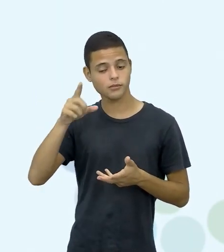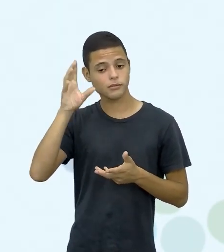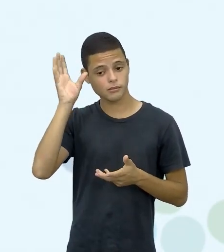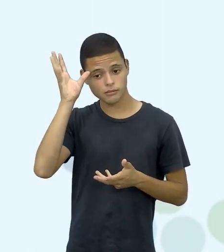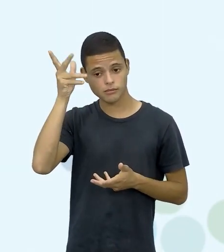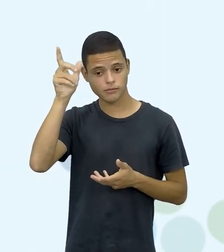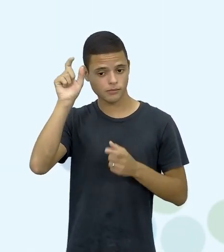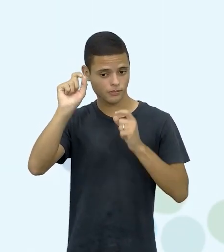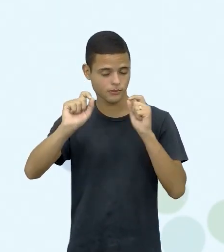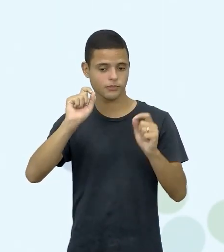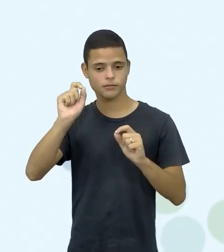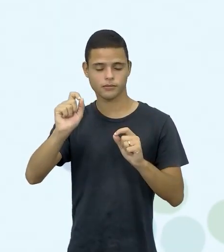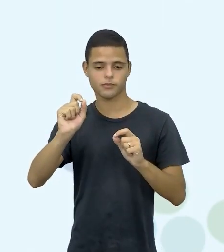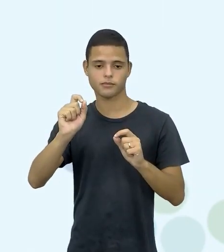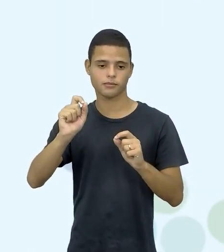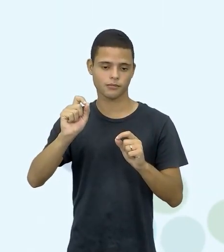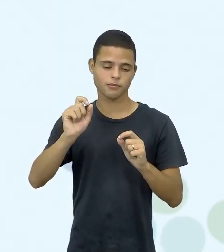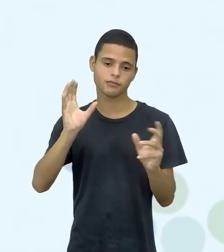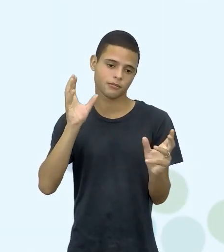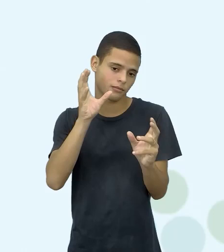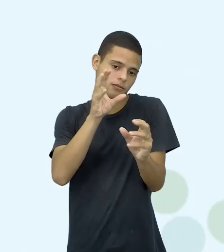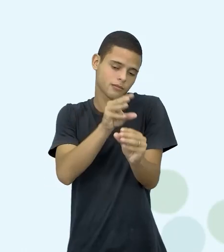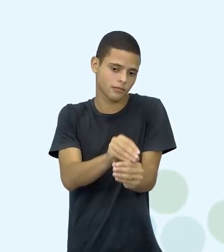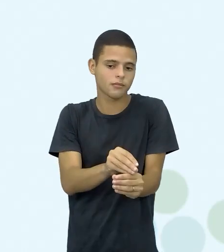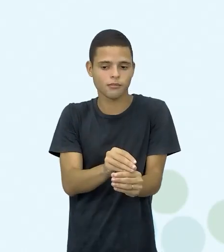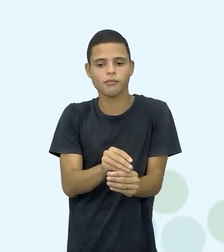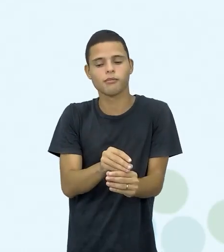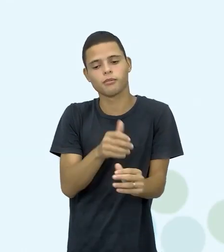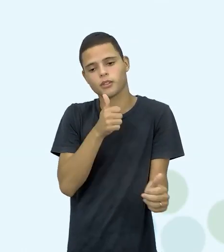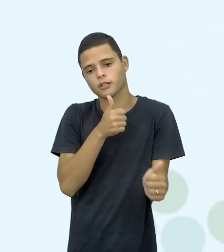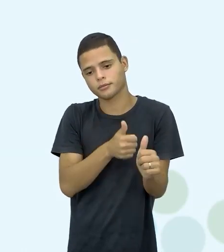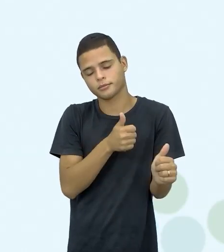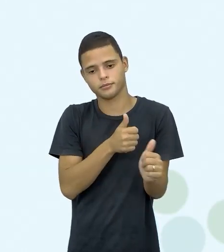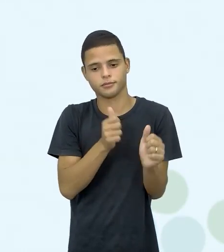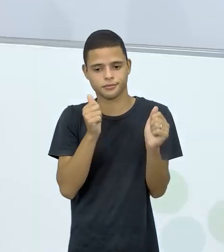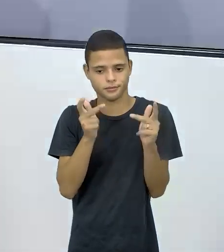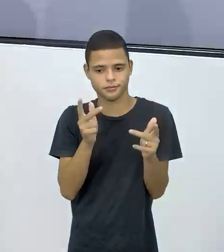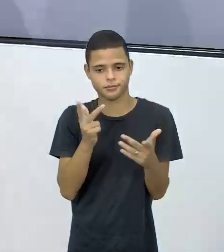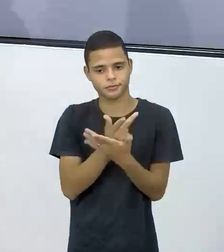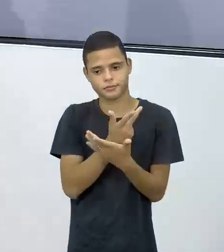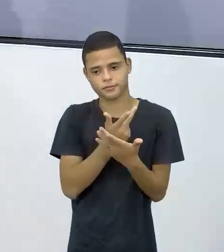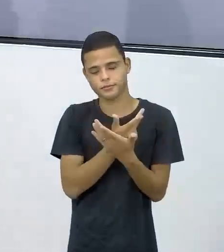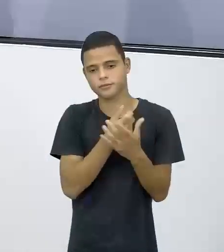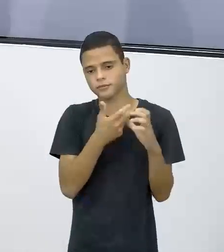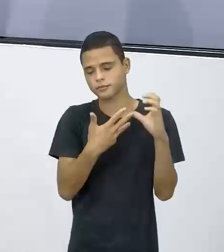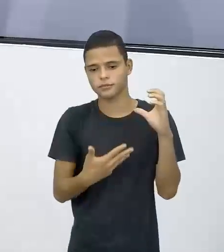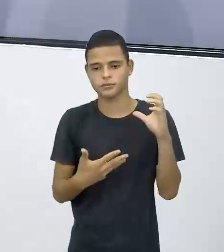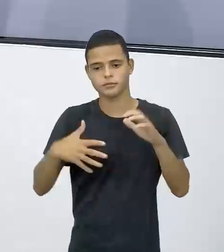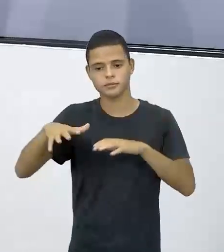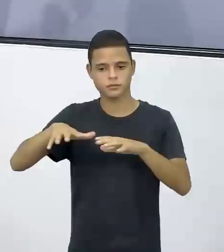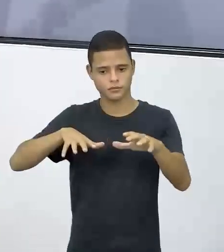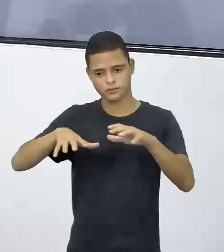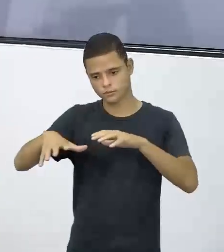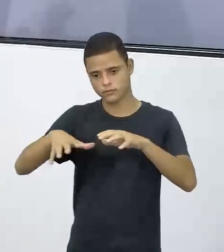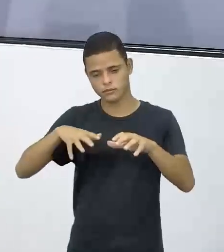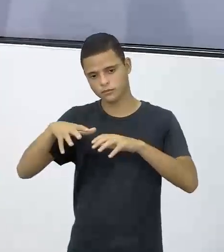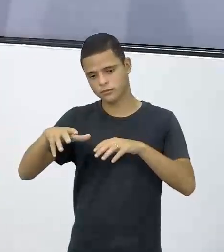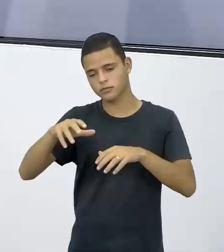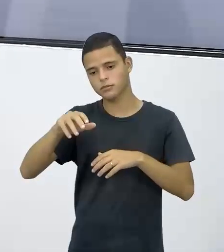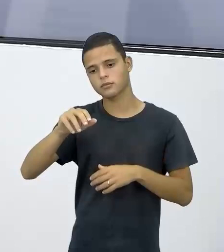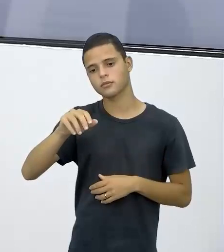ó, tá bem próxima, né, salvo aí os erros de leitura. Isto é uma característica do movimento